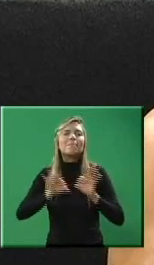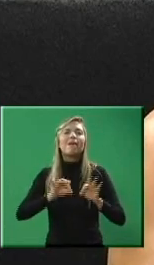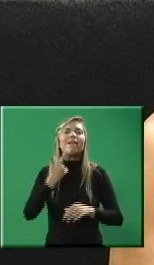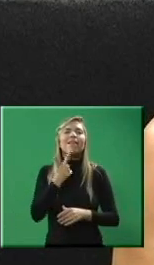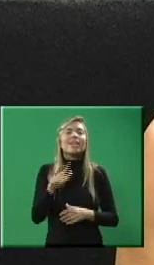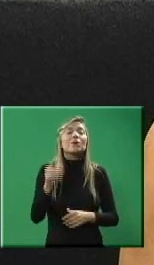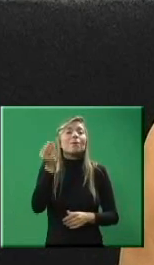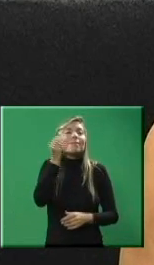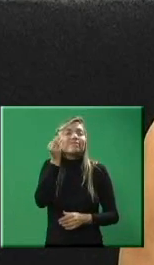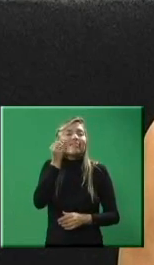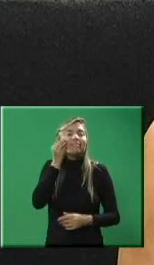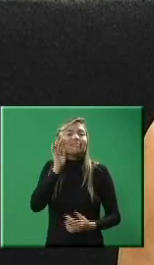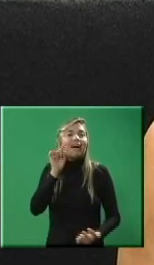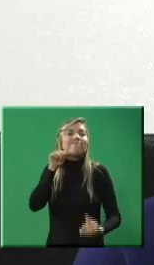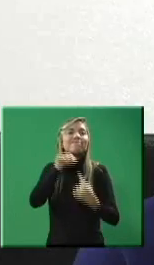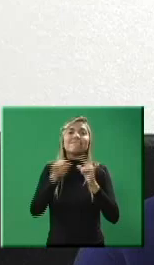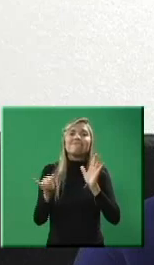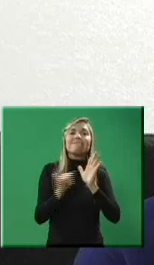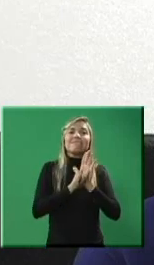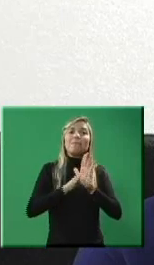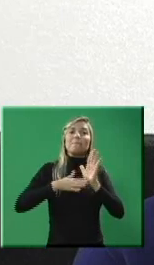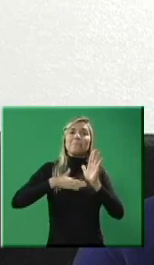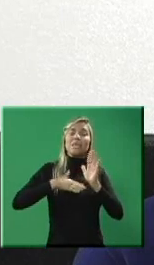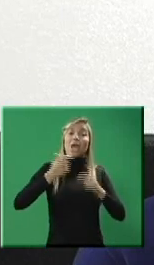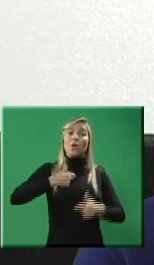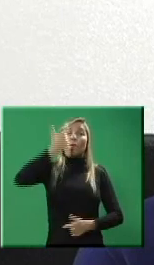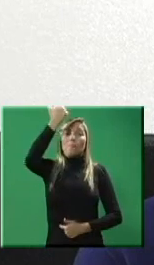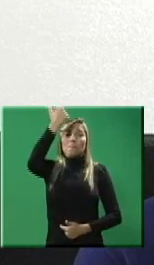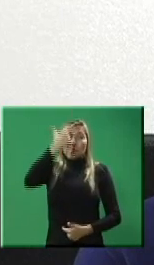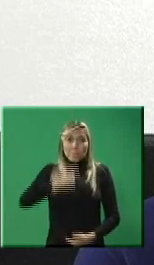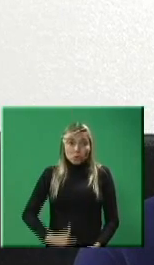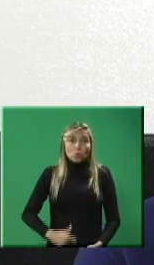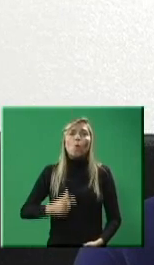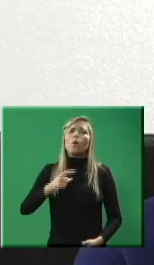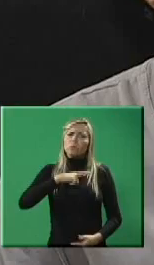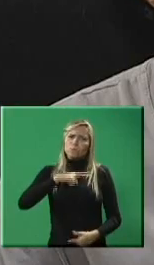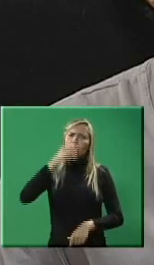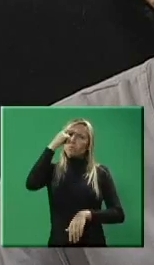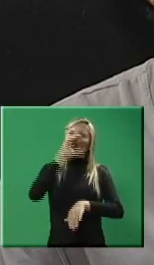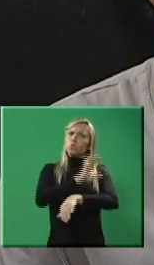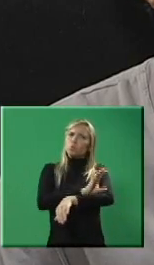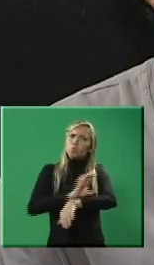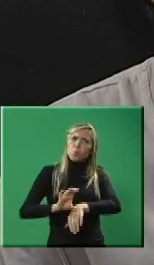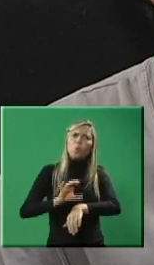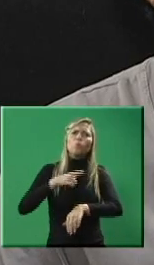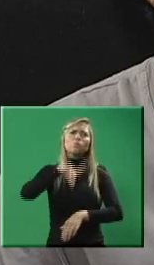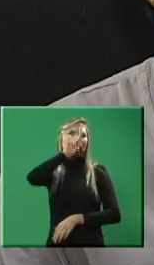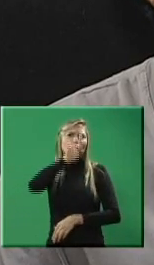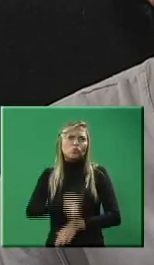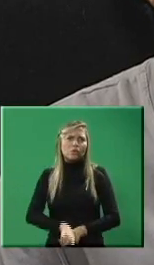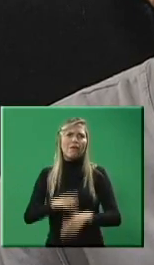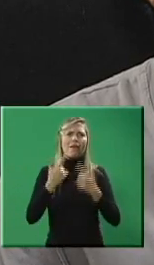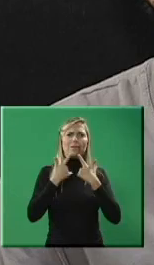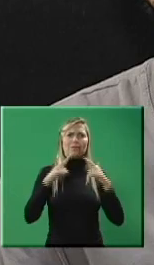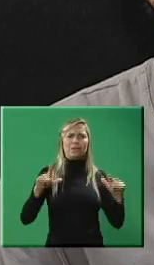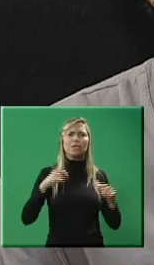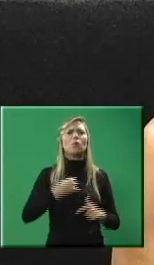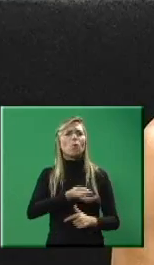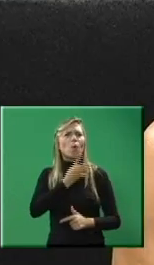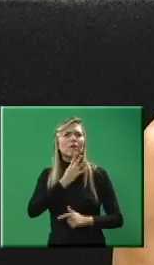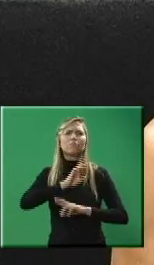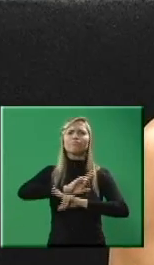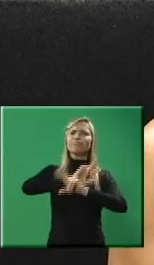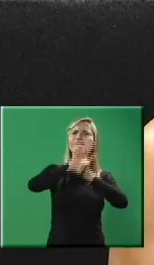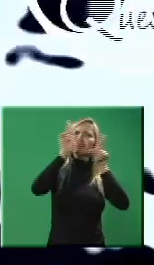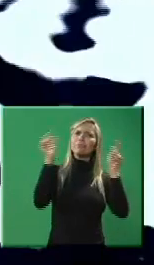identificasse enquanto sujeitos. Sujeitos que fazem parte de uma cultura, de uma sociedade, que têm acesso ao conhecimento de